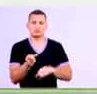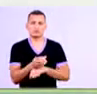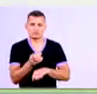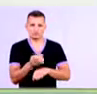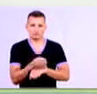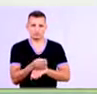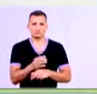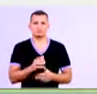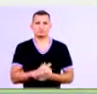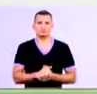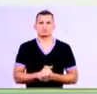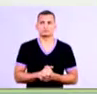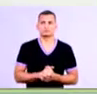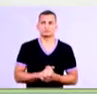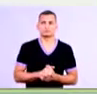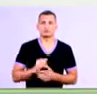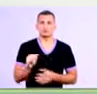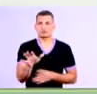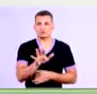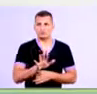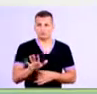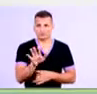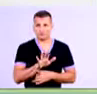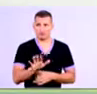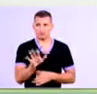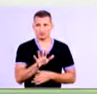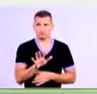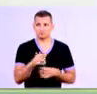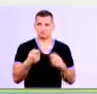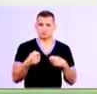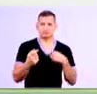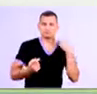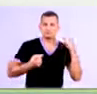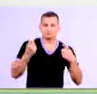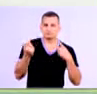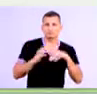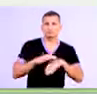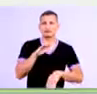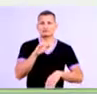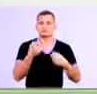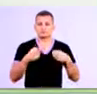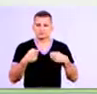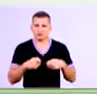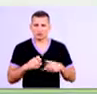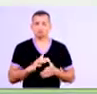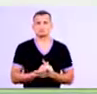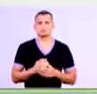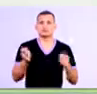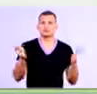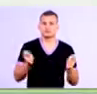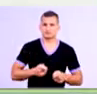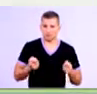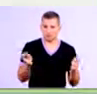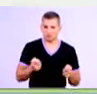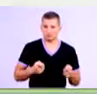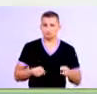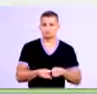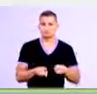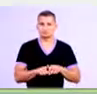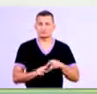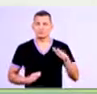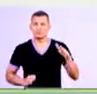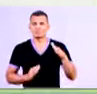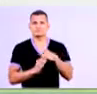A definição das interfaces procura mais se preocupar com as necessidades, com as capacidades e até as limitações